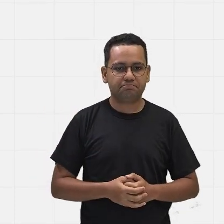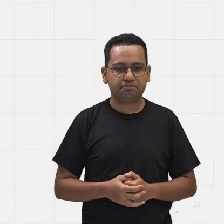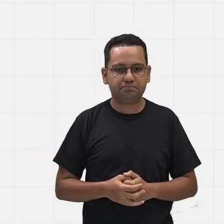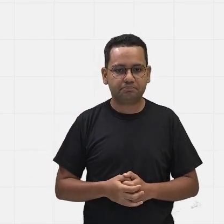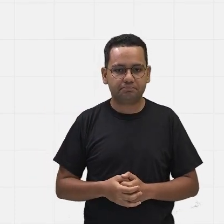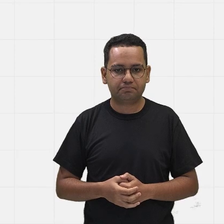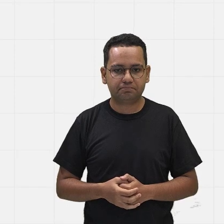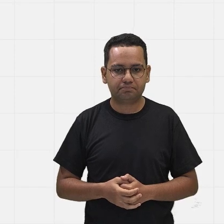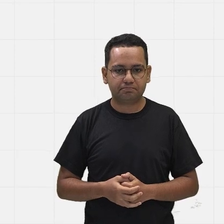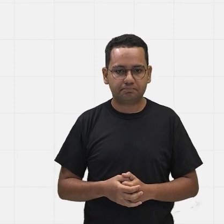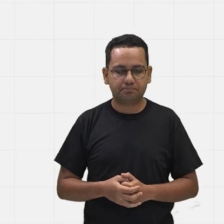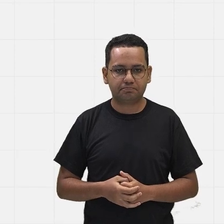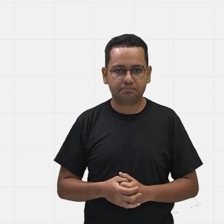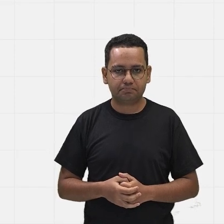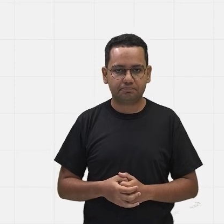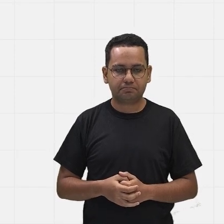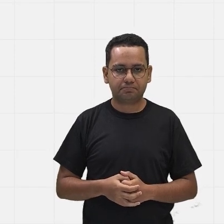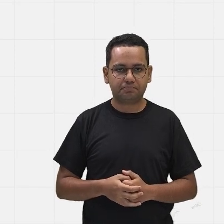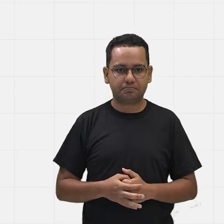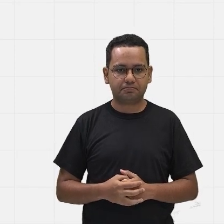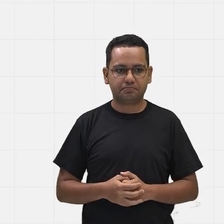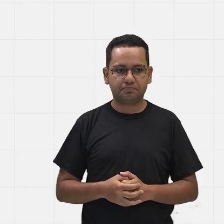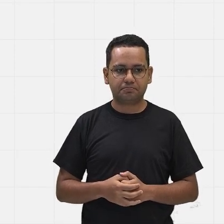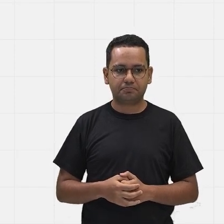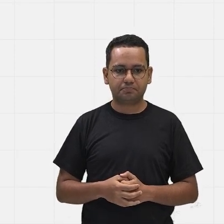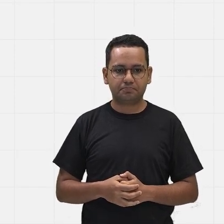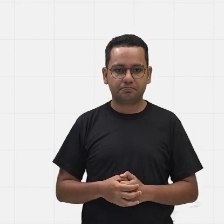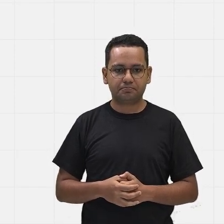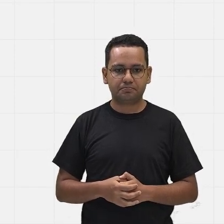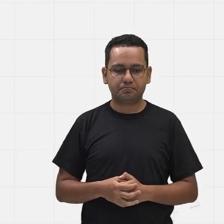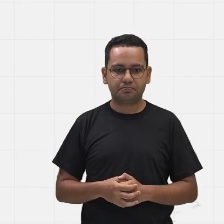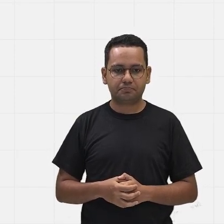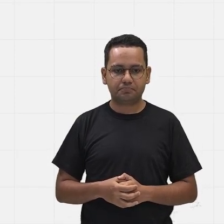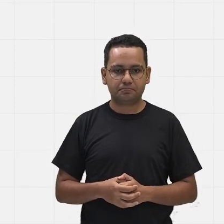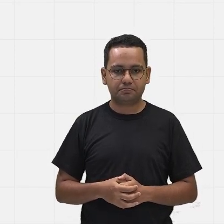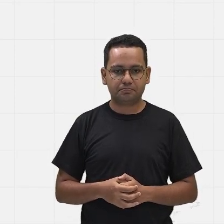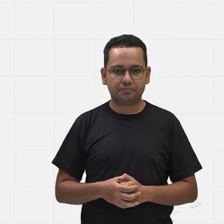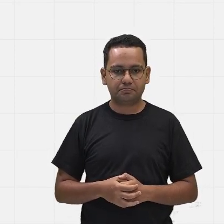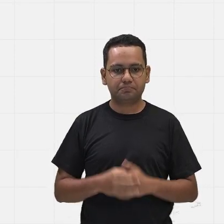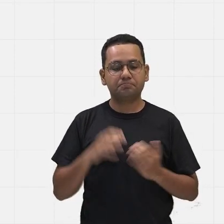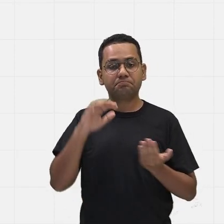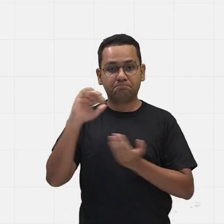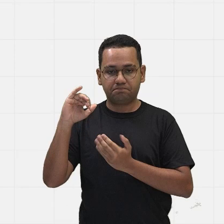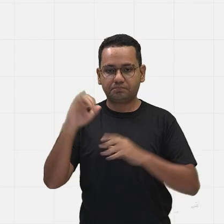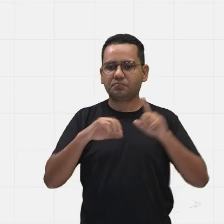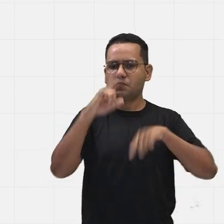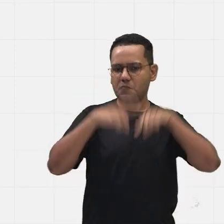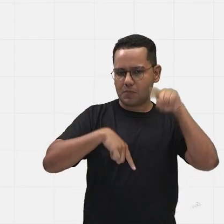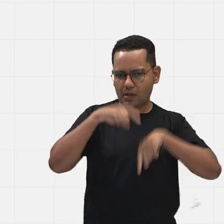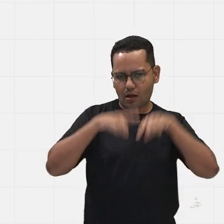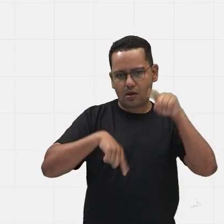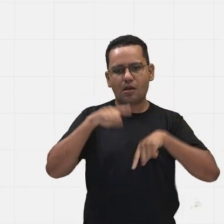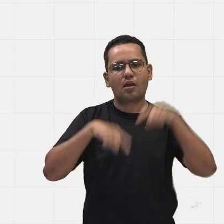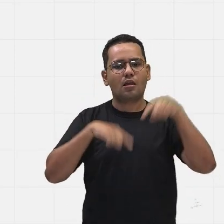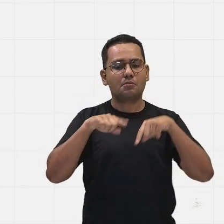Equipamentos e conexões. Temos lá conexão PS2 e conexão USB.